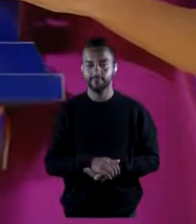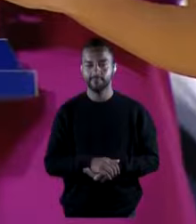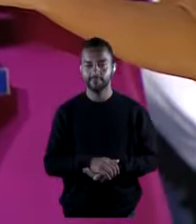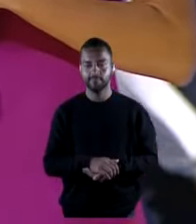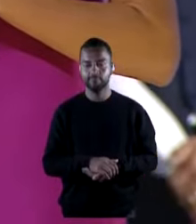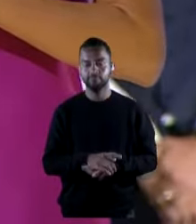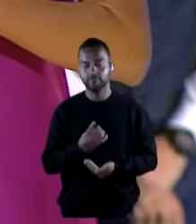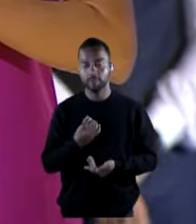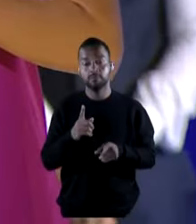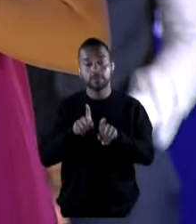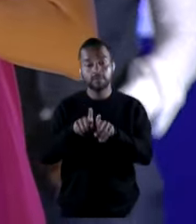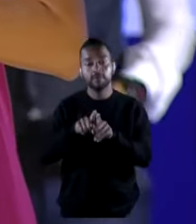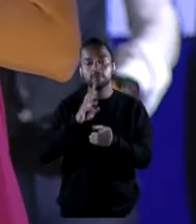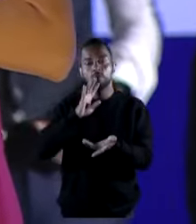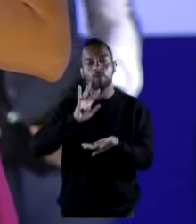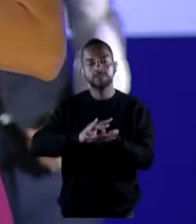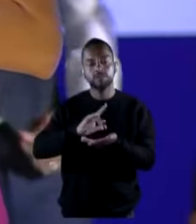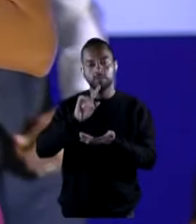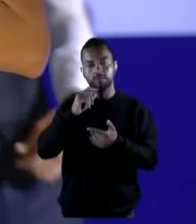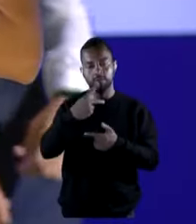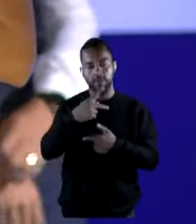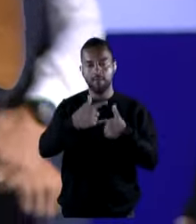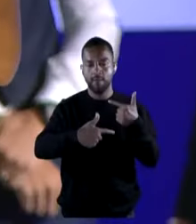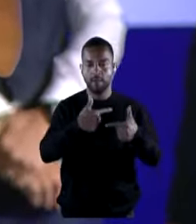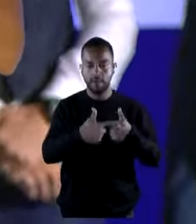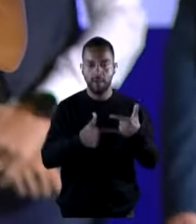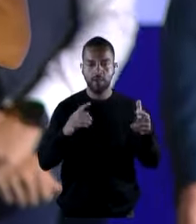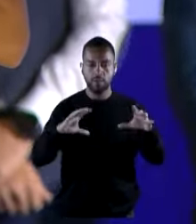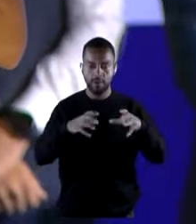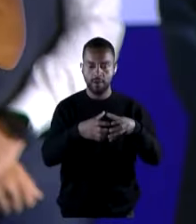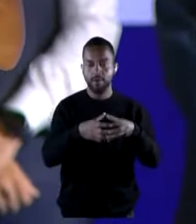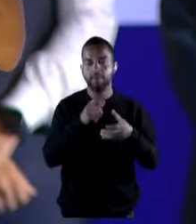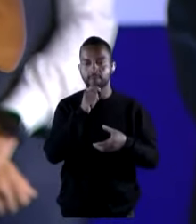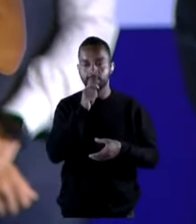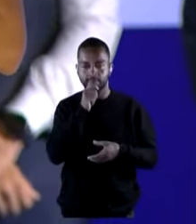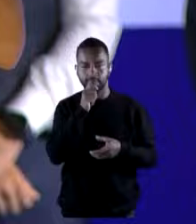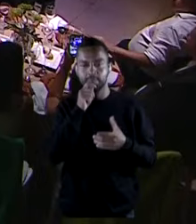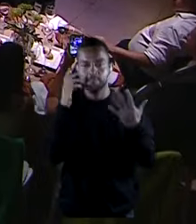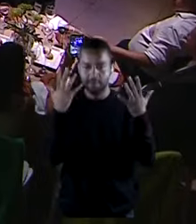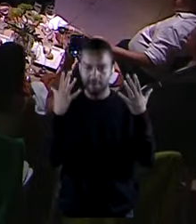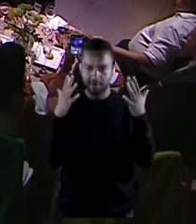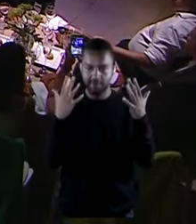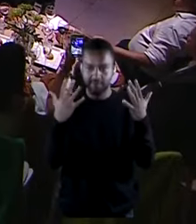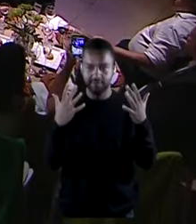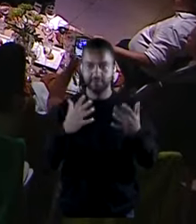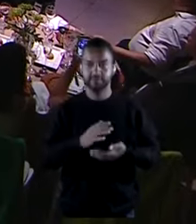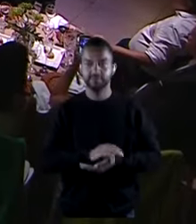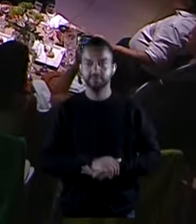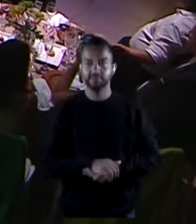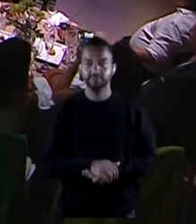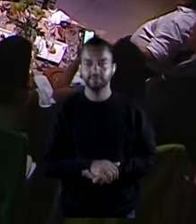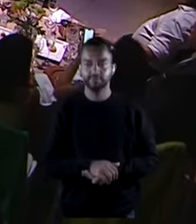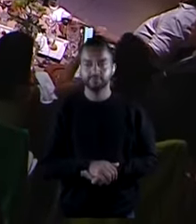e reconhecendo o grande trabalho dessa equipe de arbitragem. Parabéns!